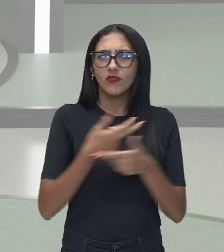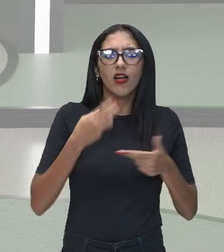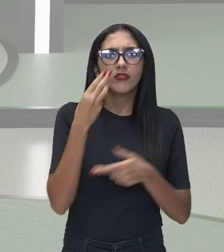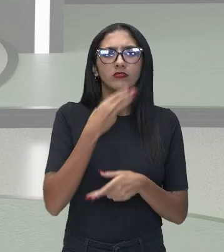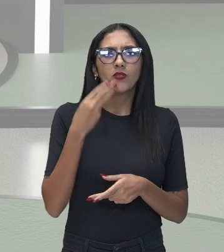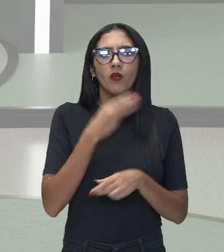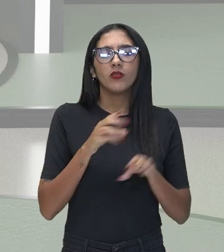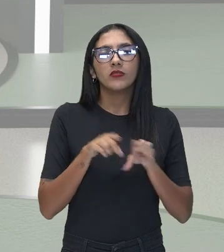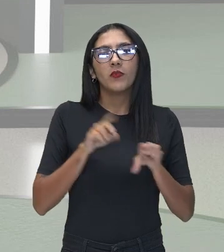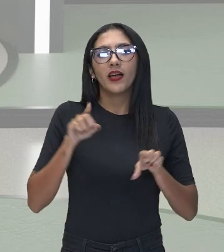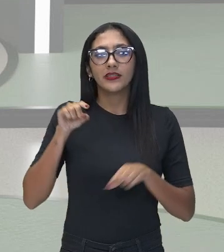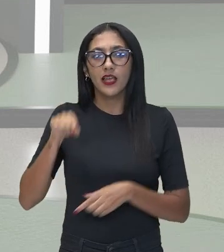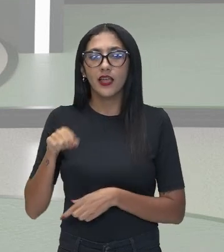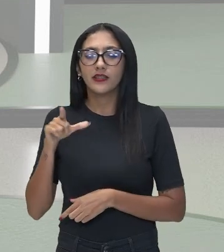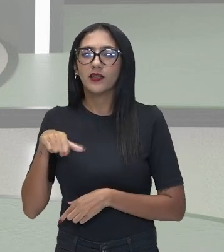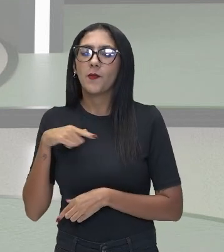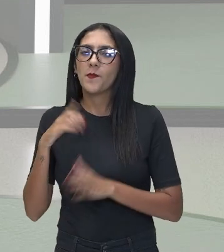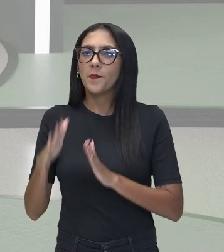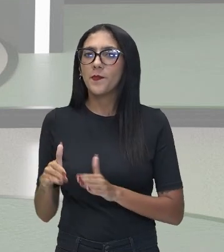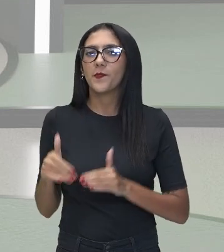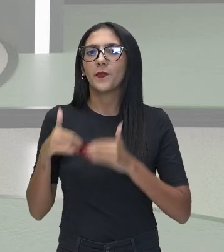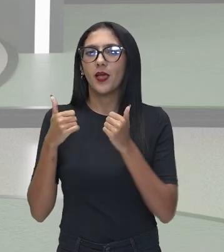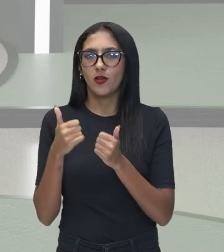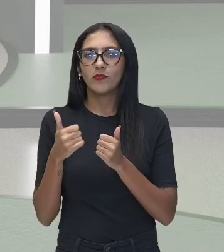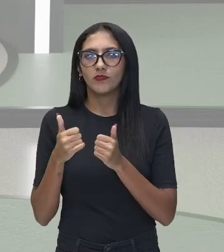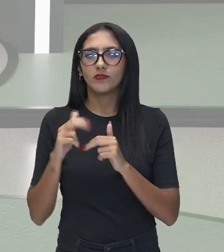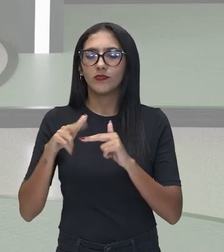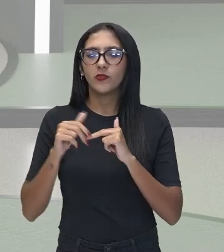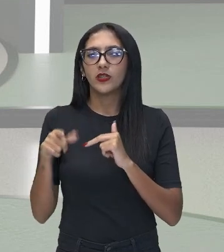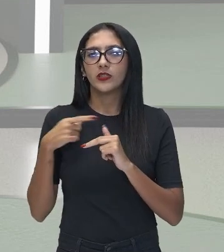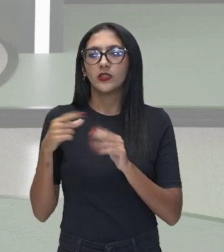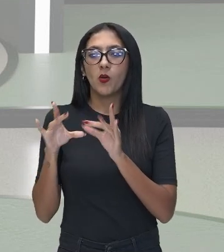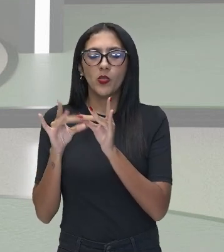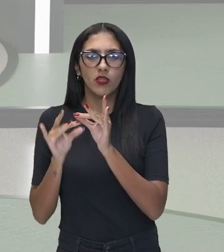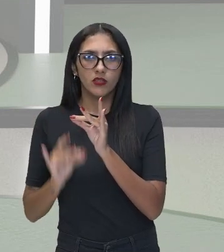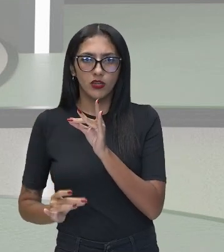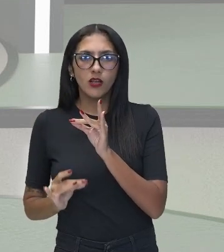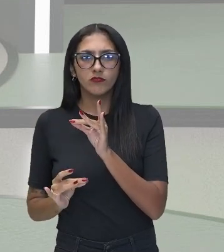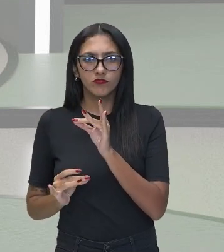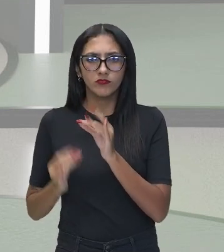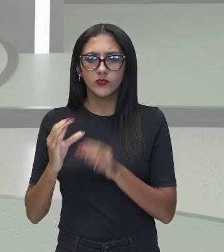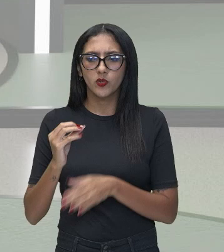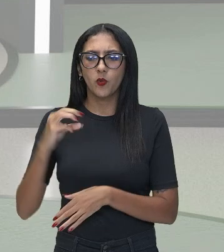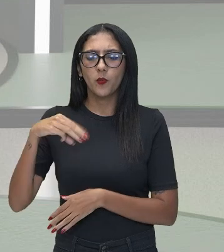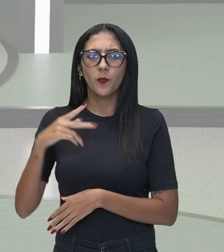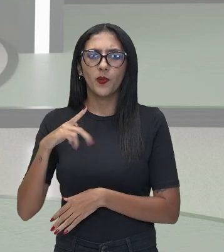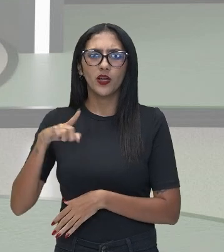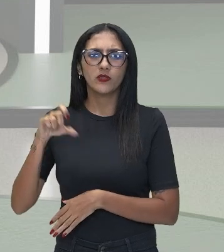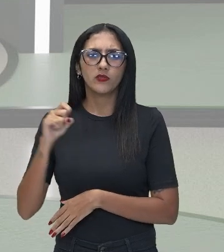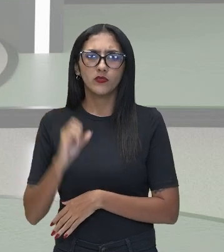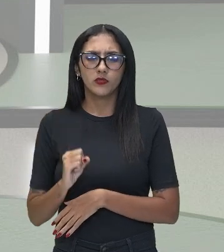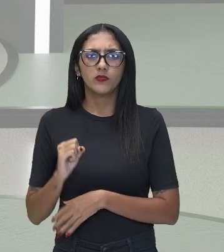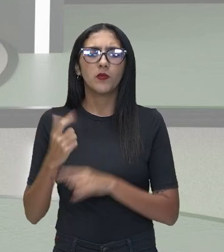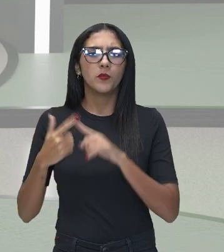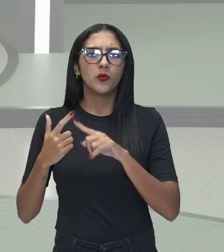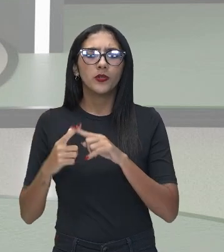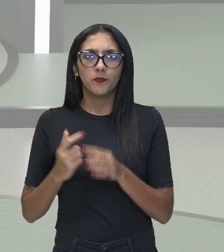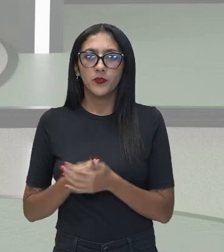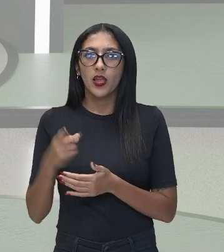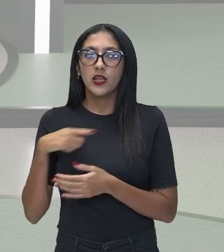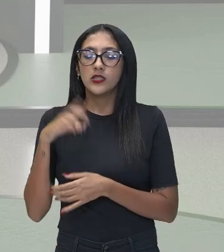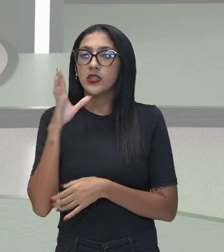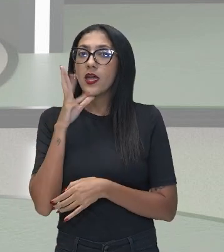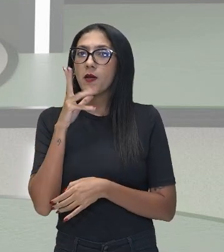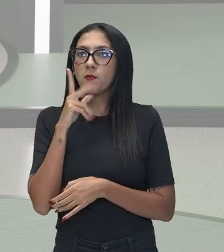esses aqui são melhores, que são chamados de carboidratos complexos. São complexos porque eles demoram mais